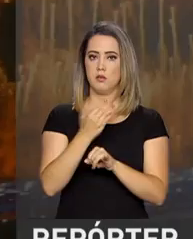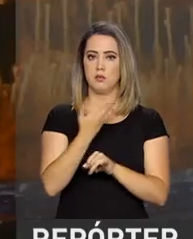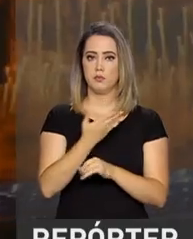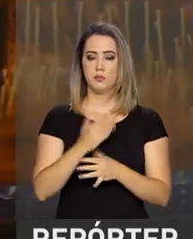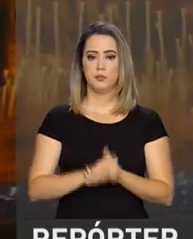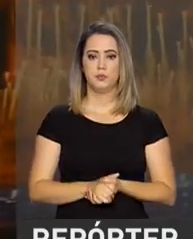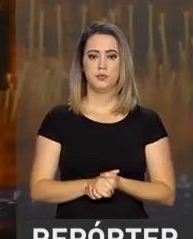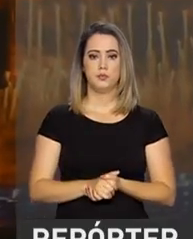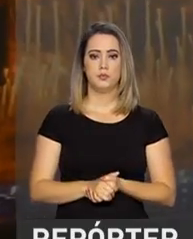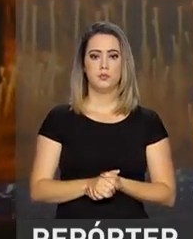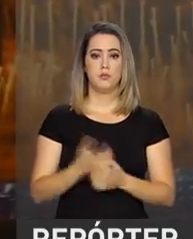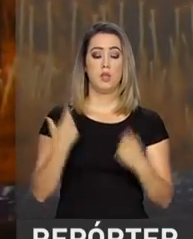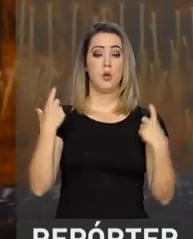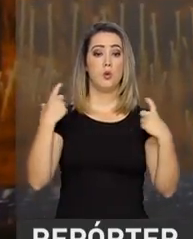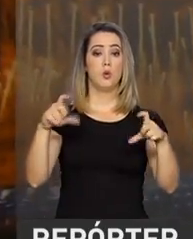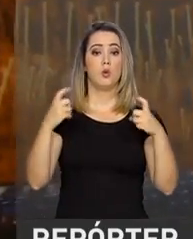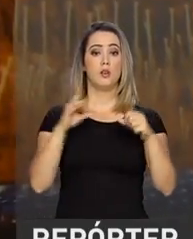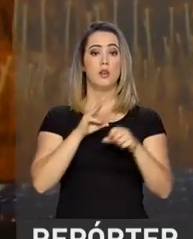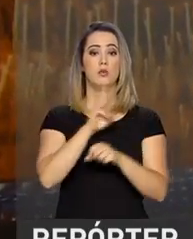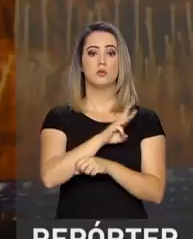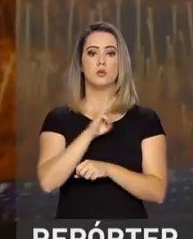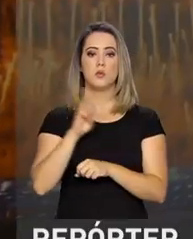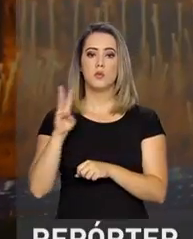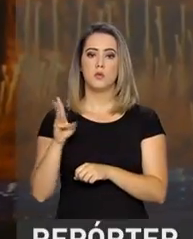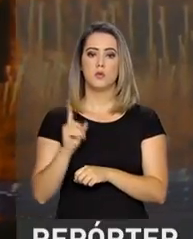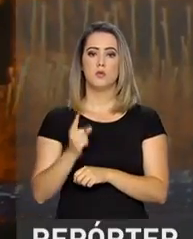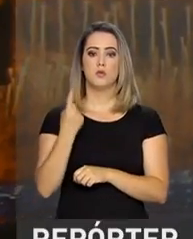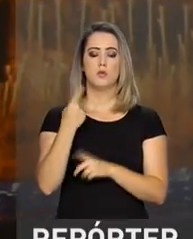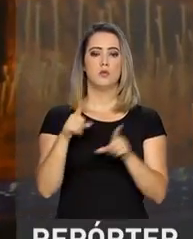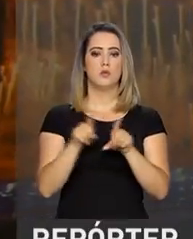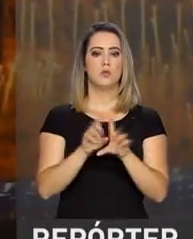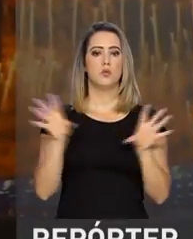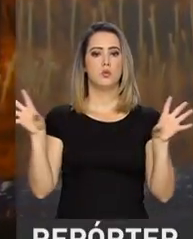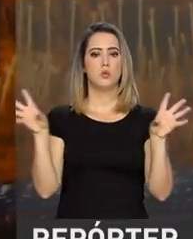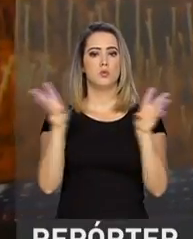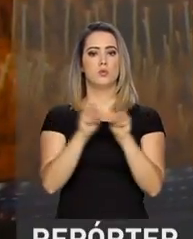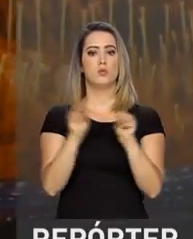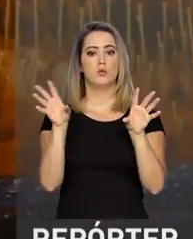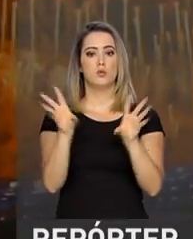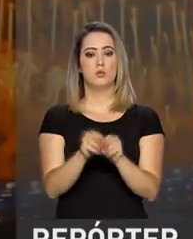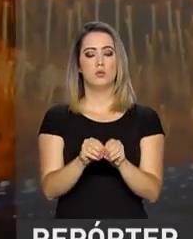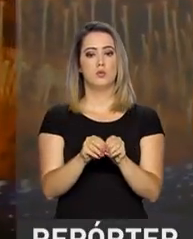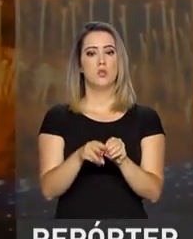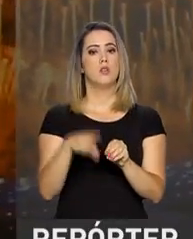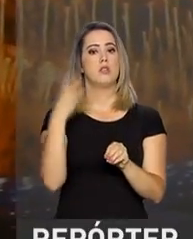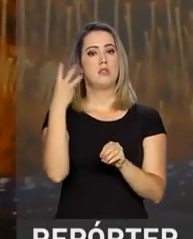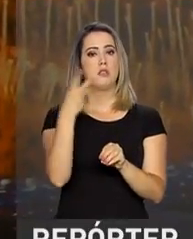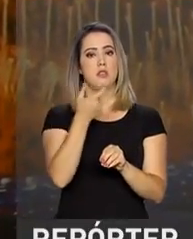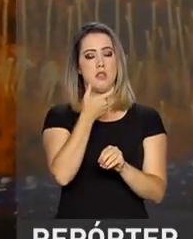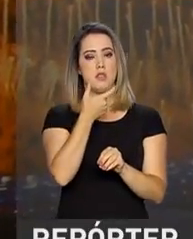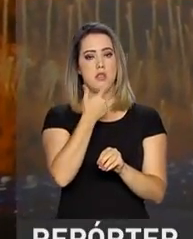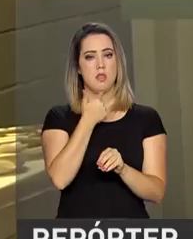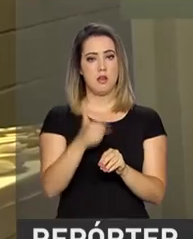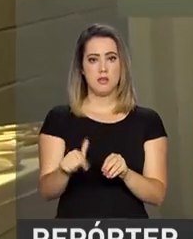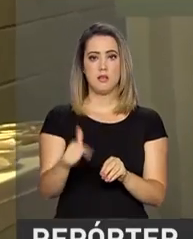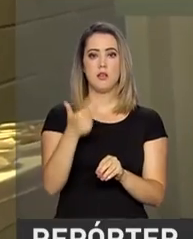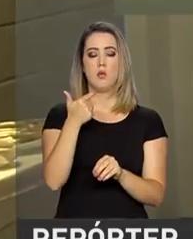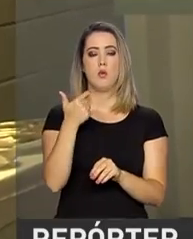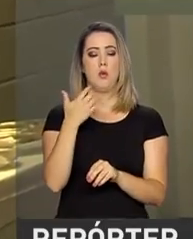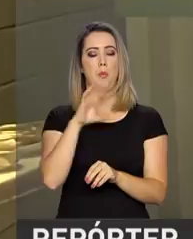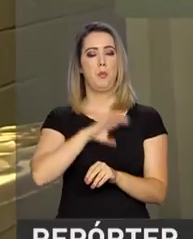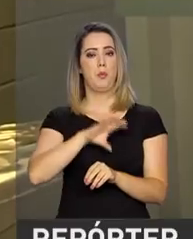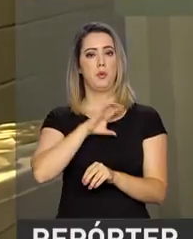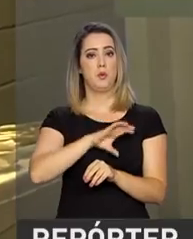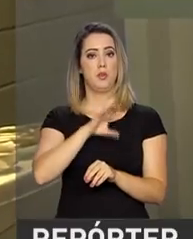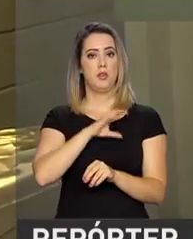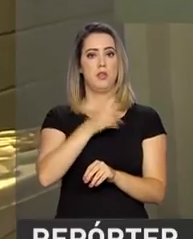internet. É uma plataforma, né? Então a gente, com os resumos, a gente fez em três línguas, então ele é trilingue, né? Português, inglês e espanhol. O legado a gente só